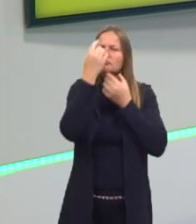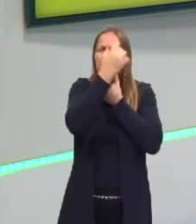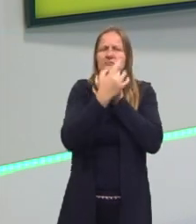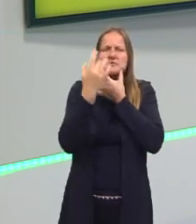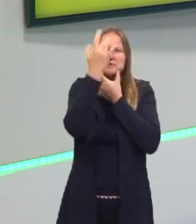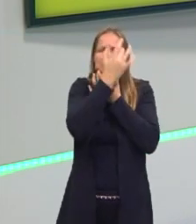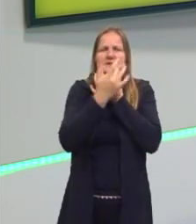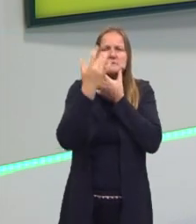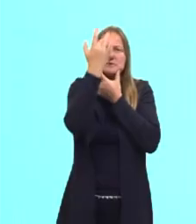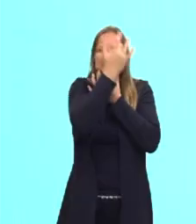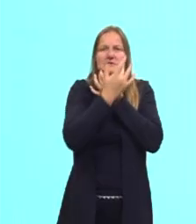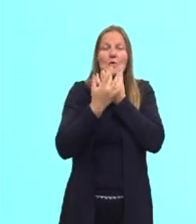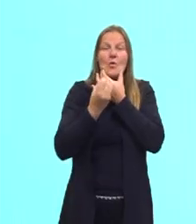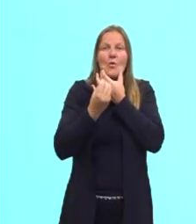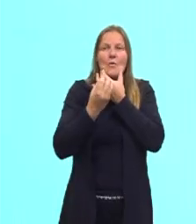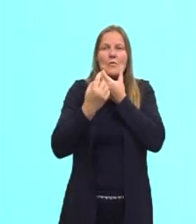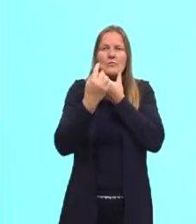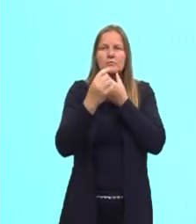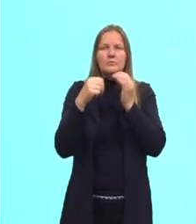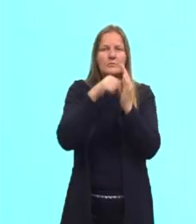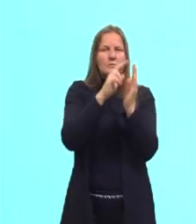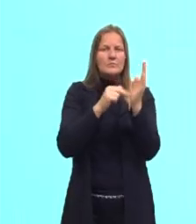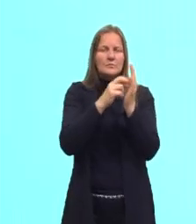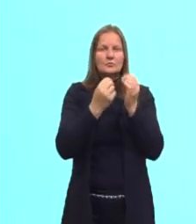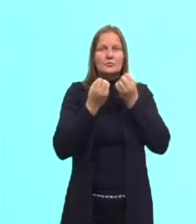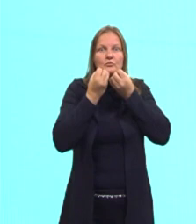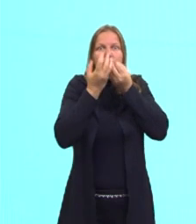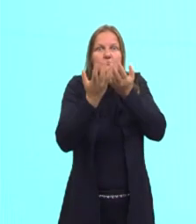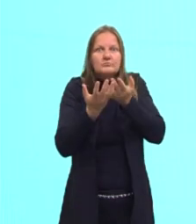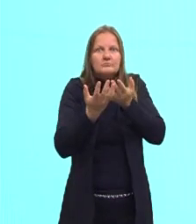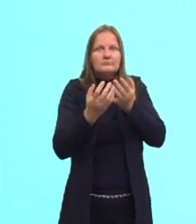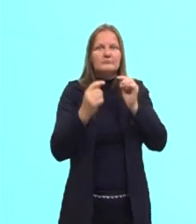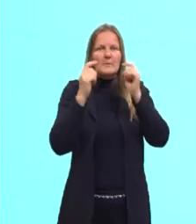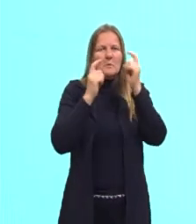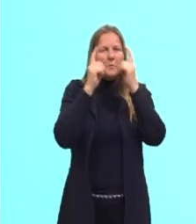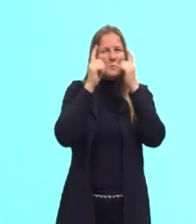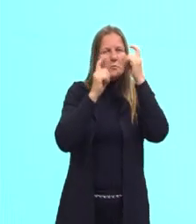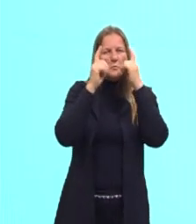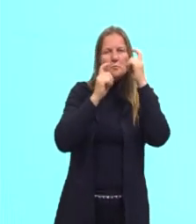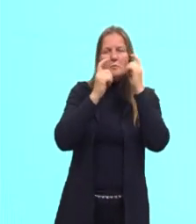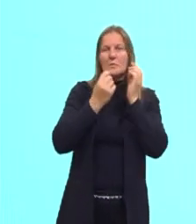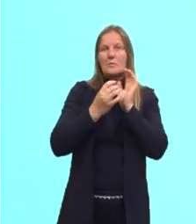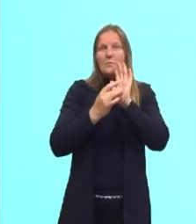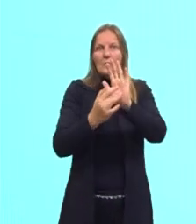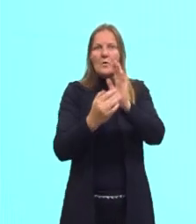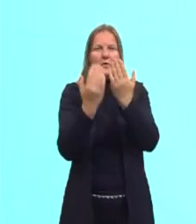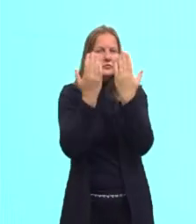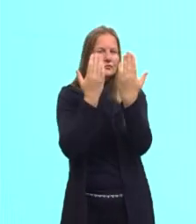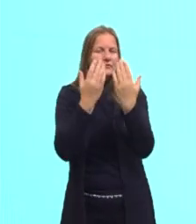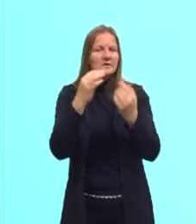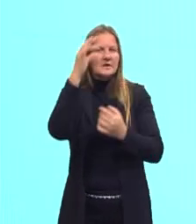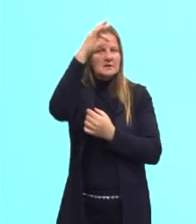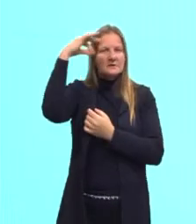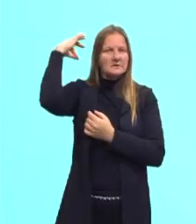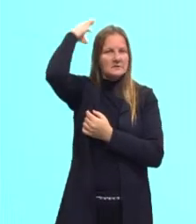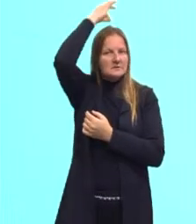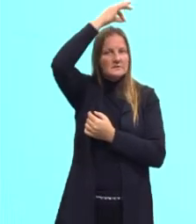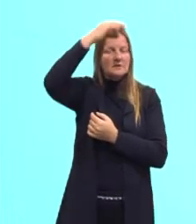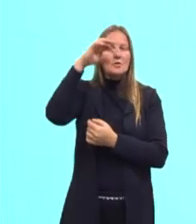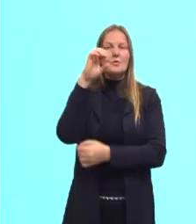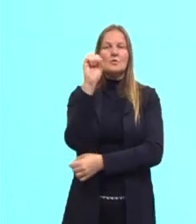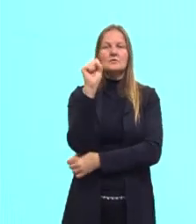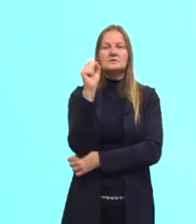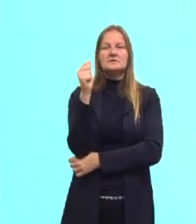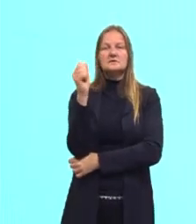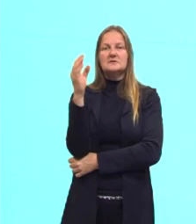né de cada pessoa que compõem a sua pintura e nessa pintura então né na dúvida de São Thomé é uma passagem bíblica